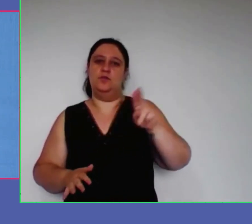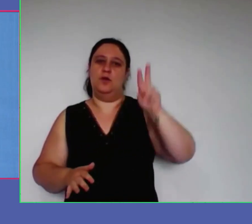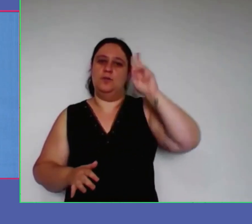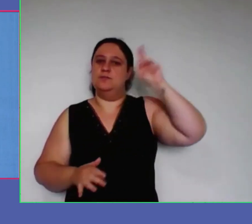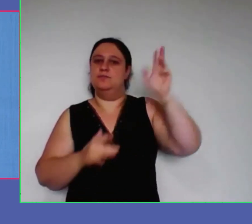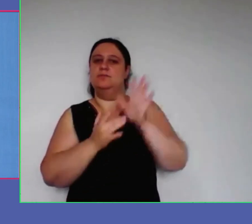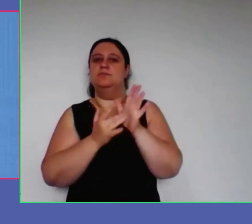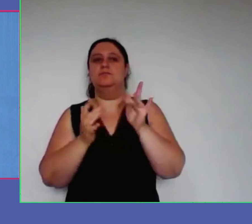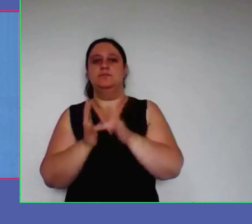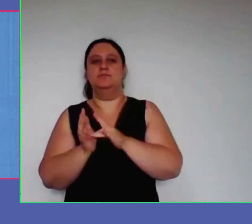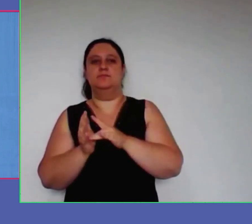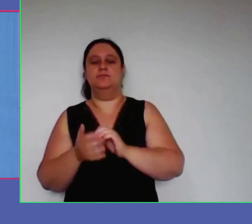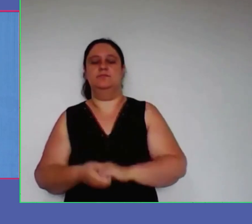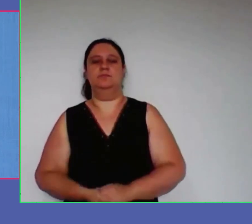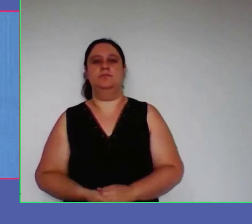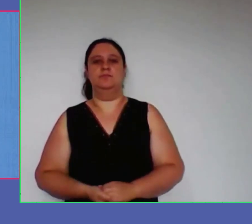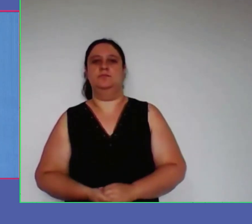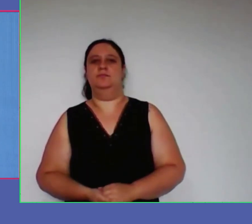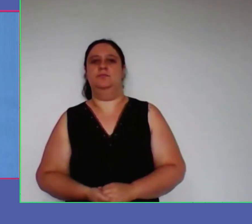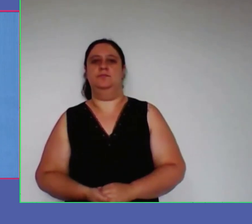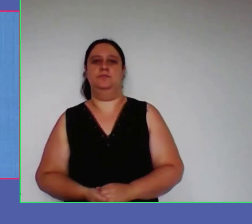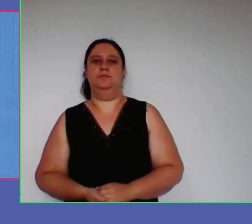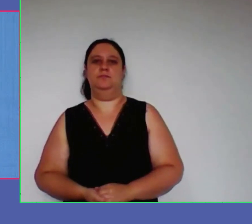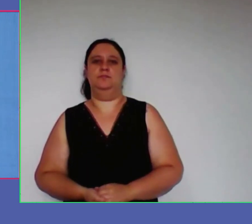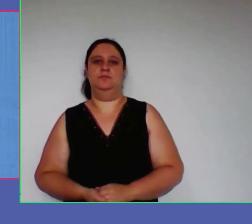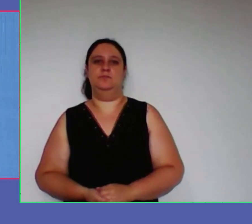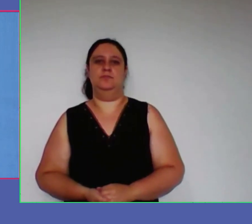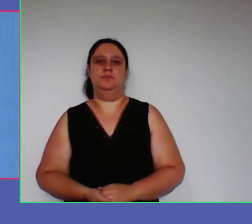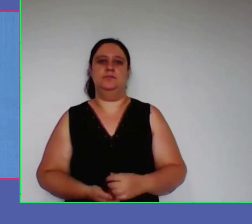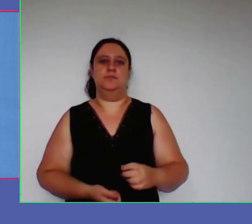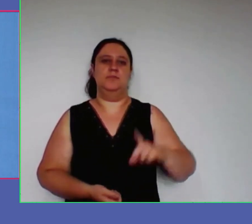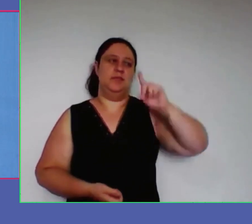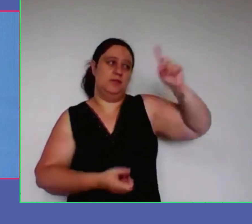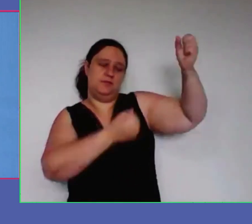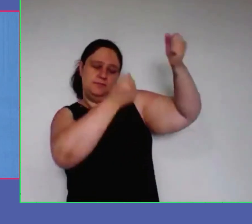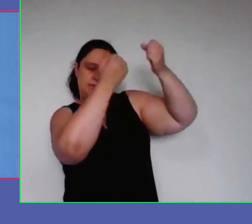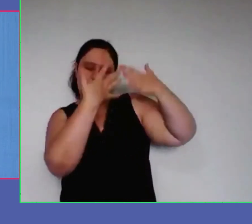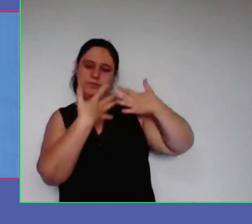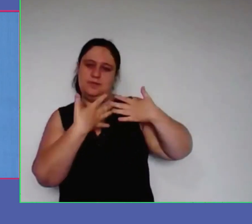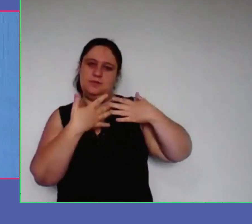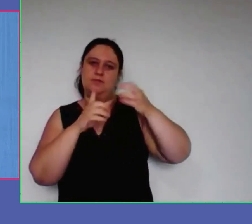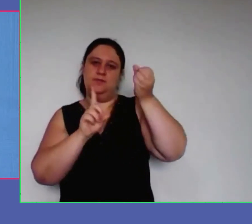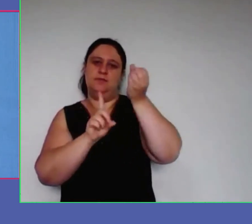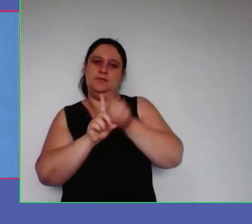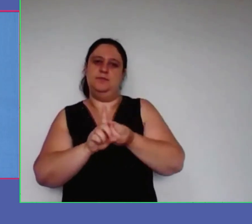que o Senhor possa, né, nos abençoar a todos nesse semestre. Amém.